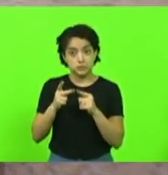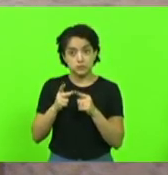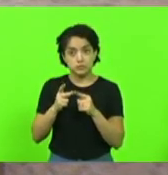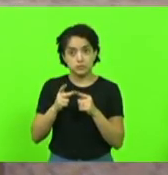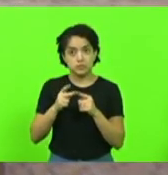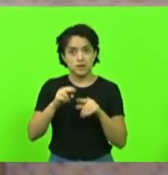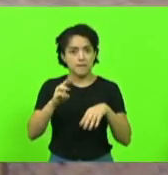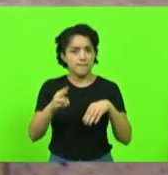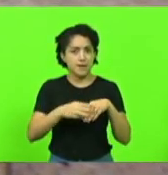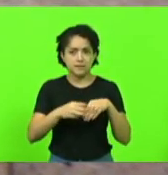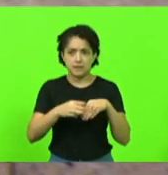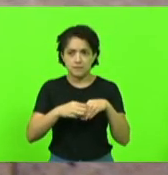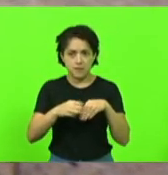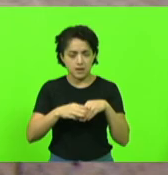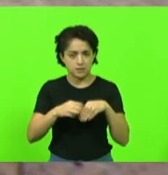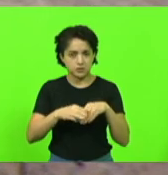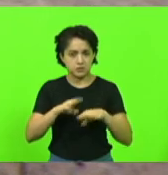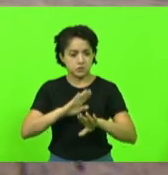matemática não é ideológica.